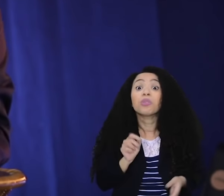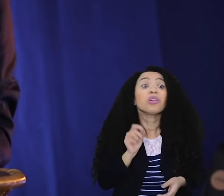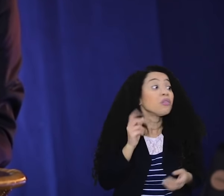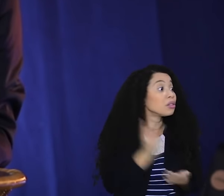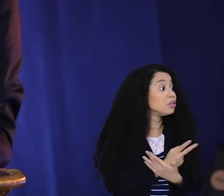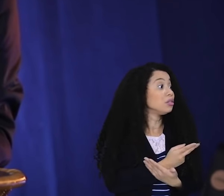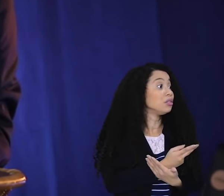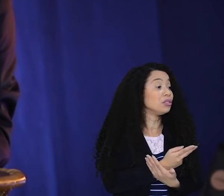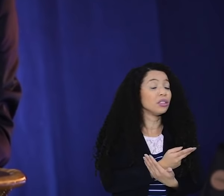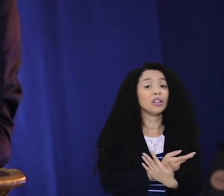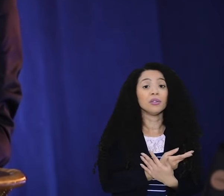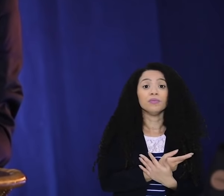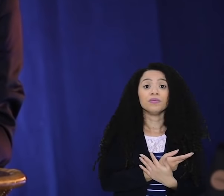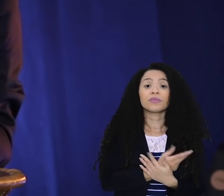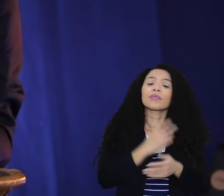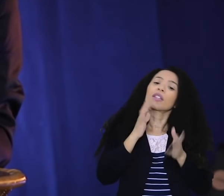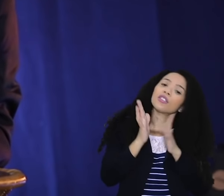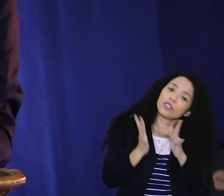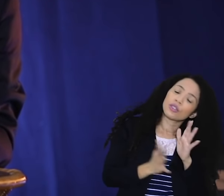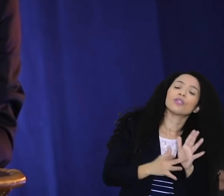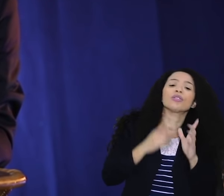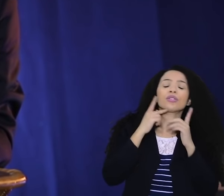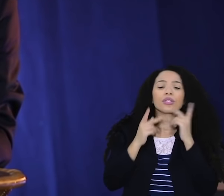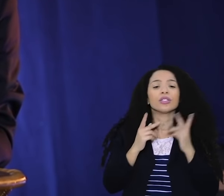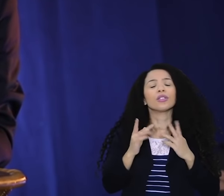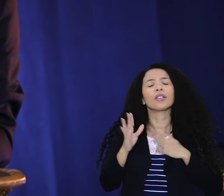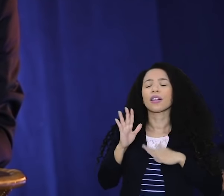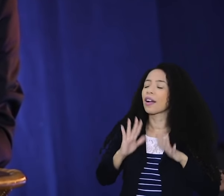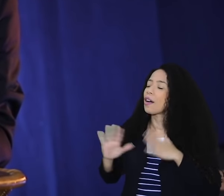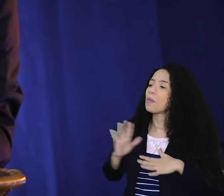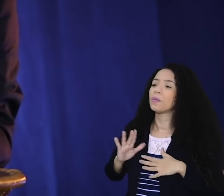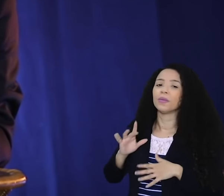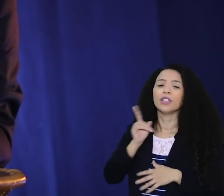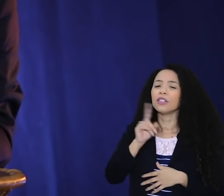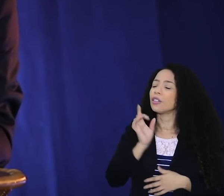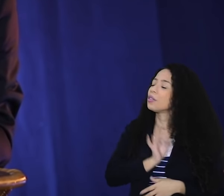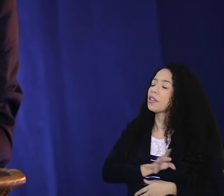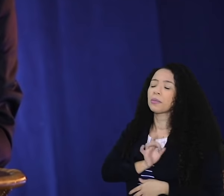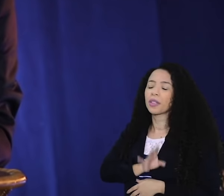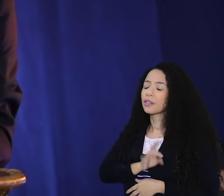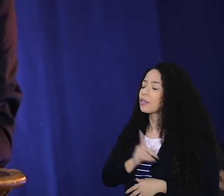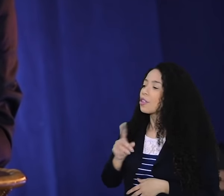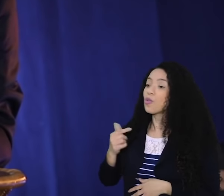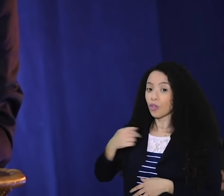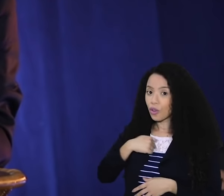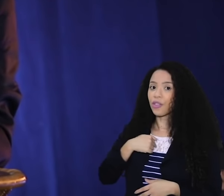nós? Por sorte deles, Jesus falou: não temas, sou